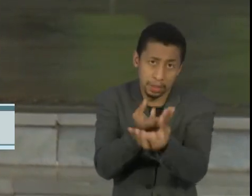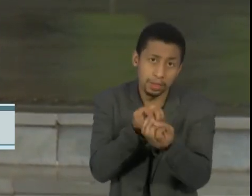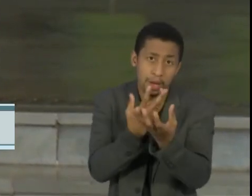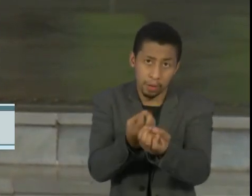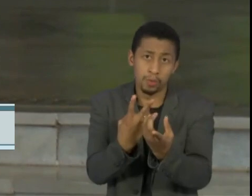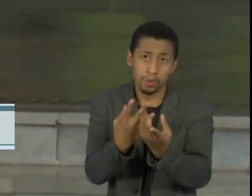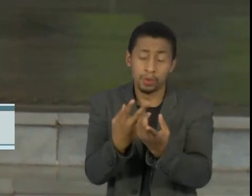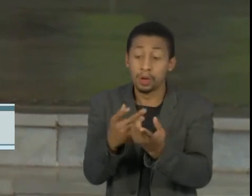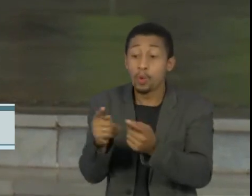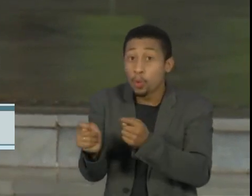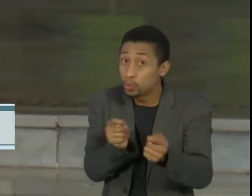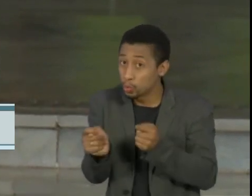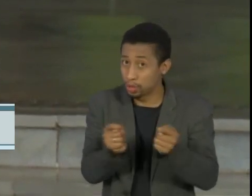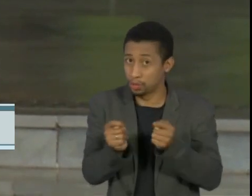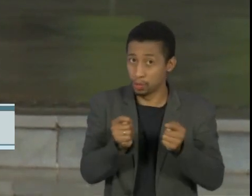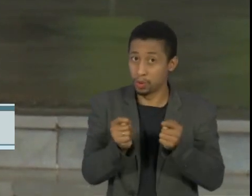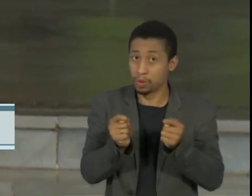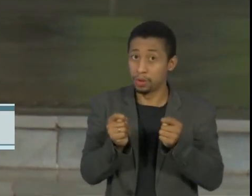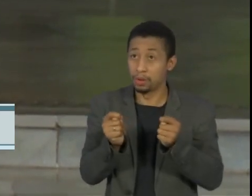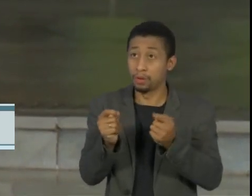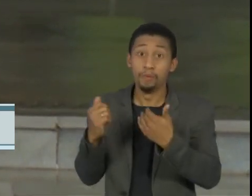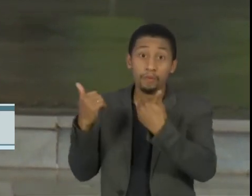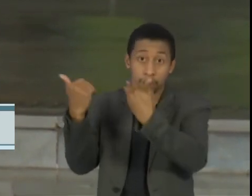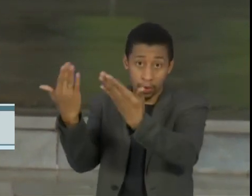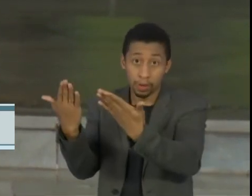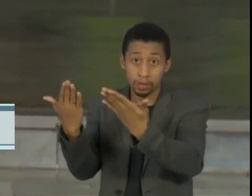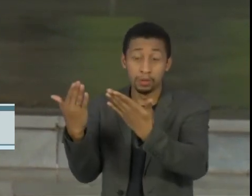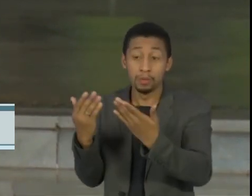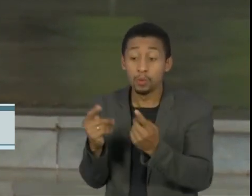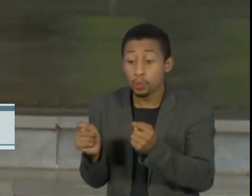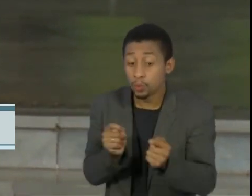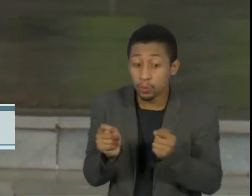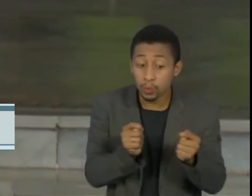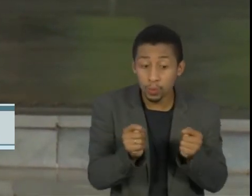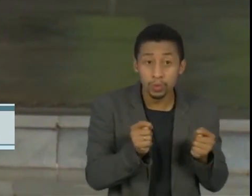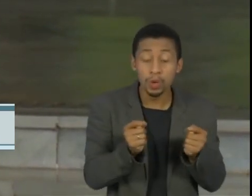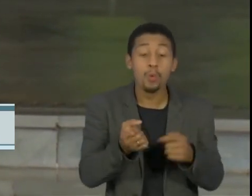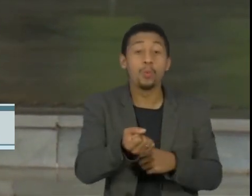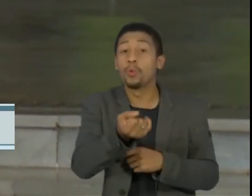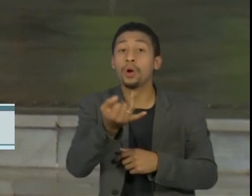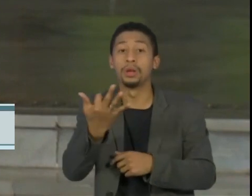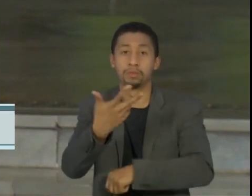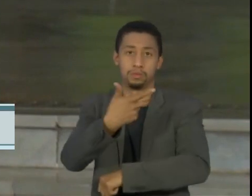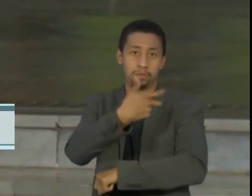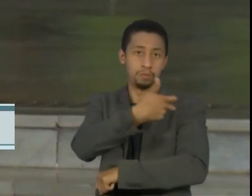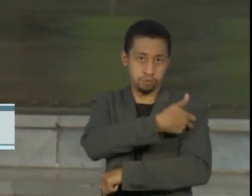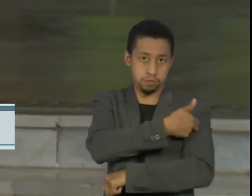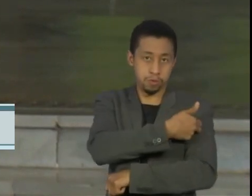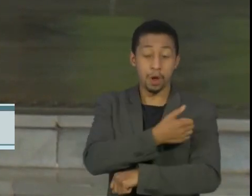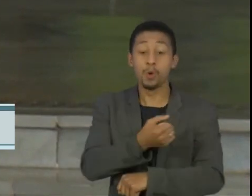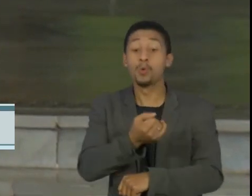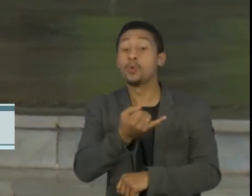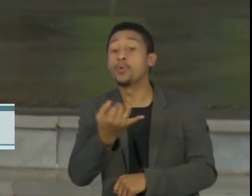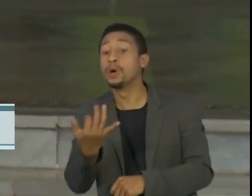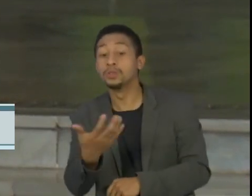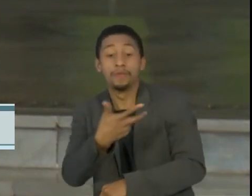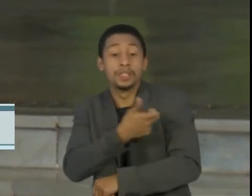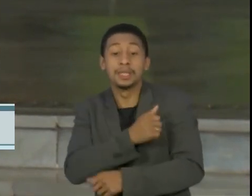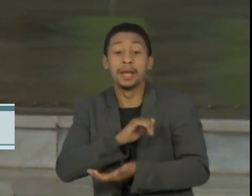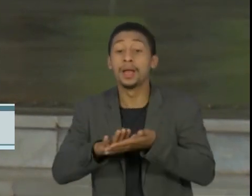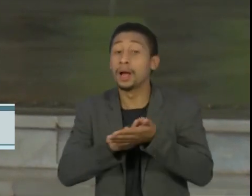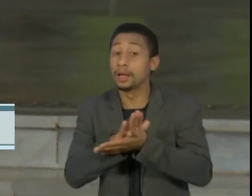O controlador, que é um controlador internacional, ele sabe quantos foram vacinados, quantos não foram vacinados, né?